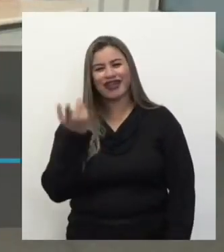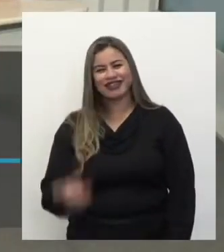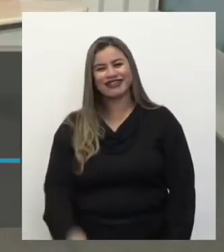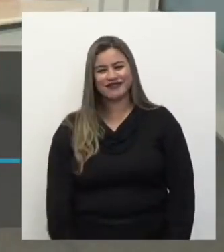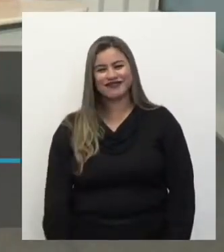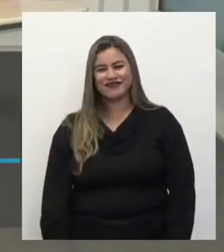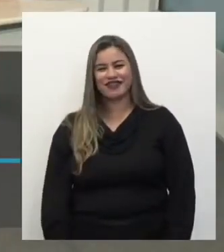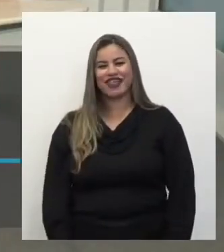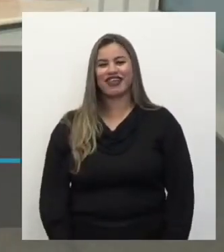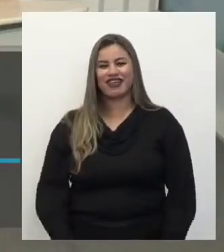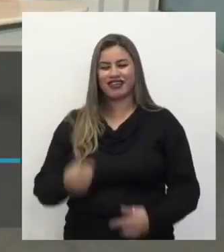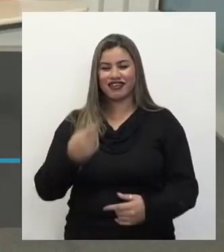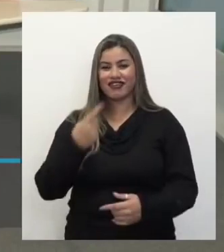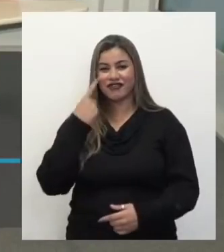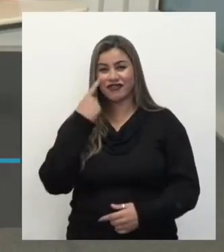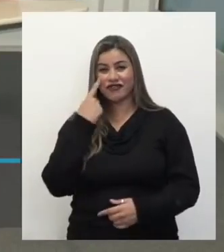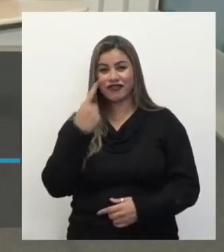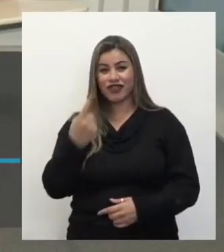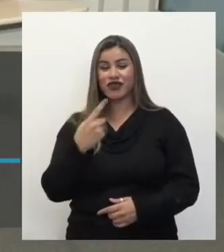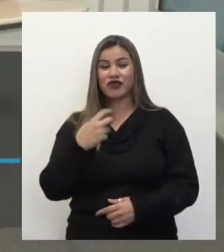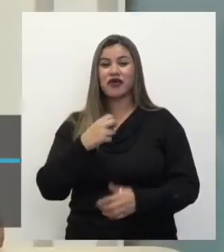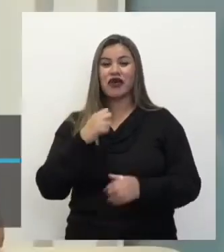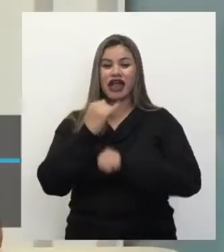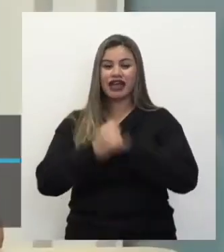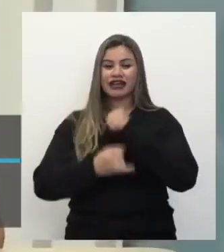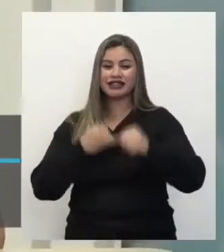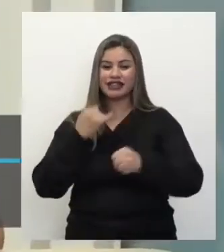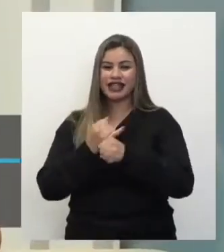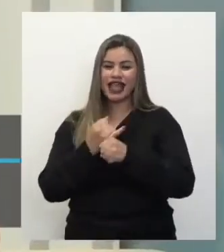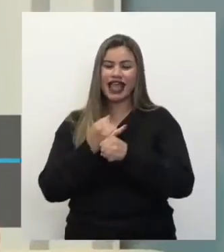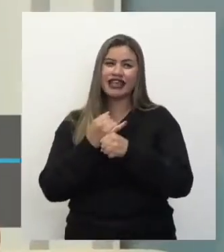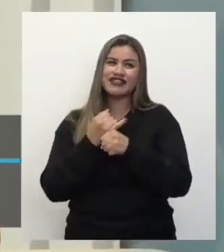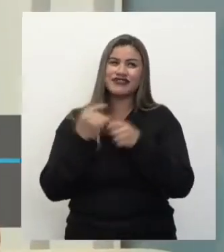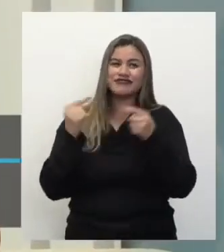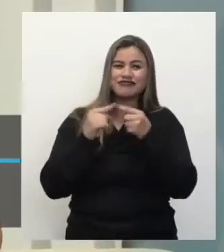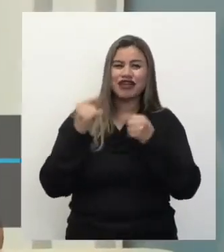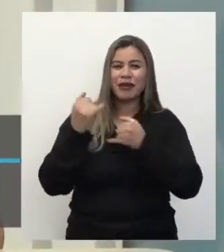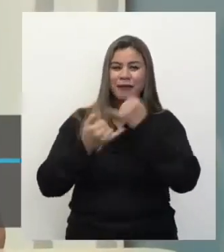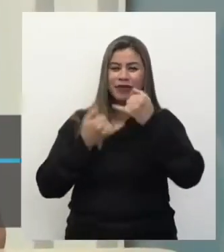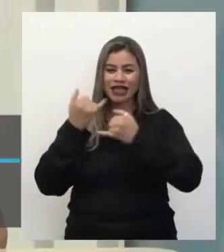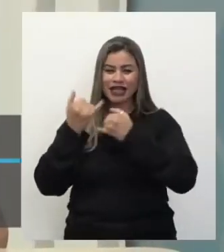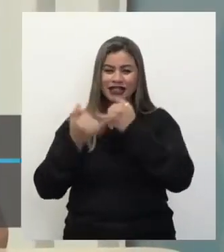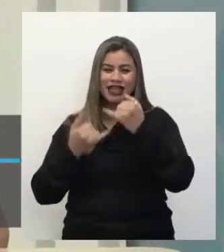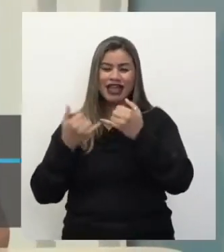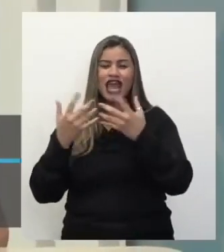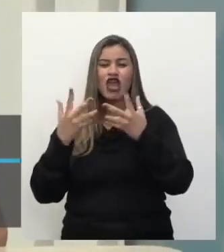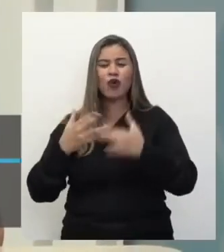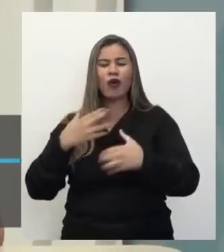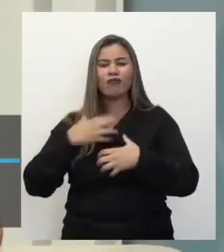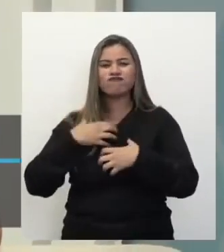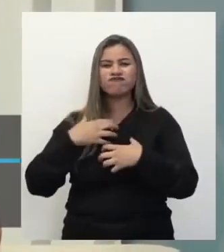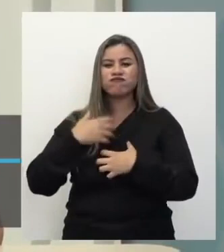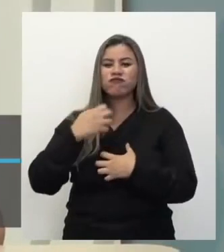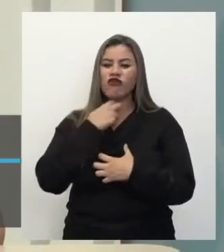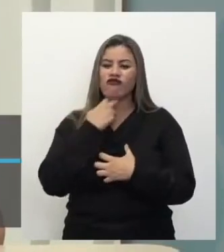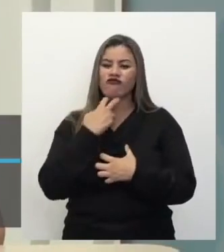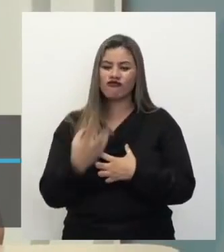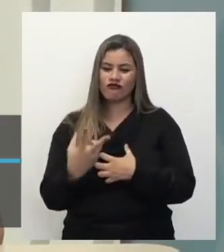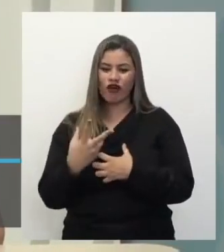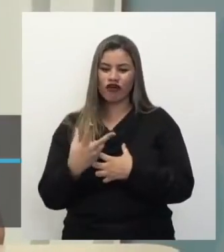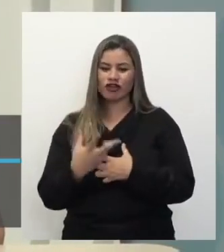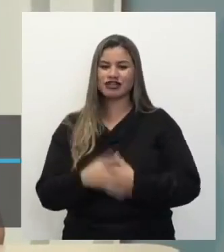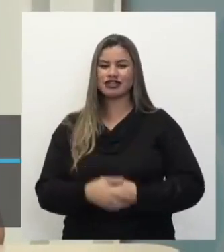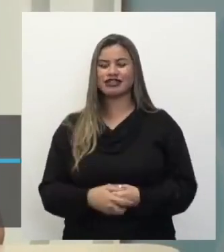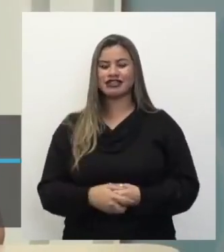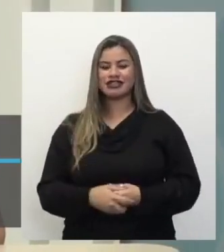a internet deu voz, né, para esse tipo que é uma brincadeira, mas é uma brincadeira que faz pensar. Uma coisa